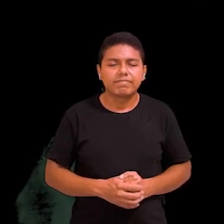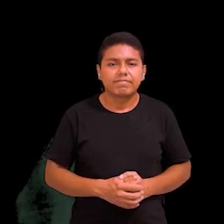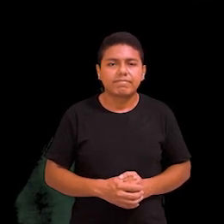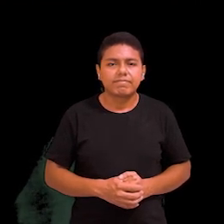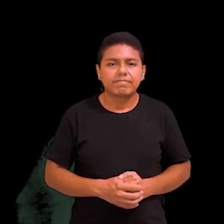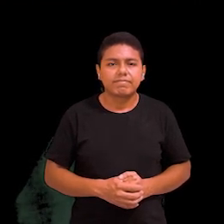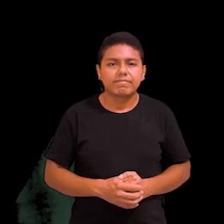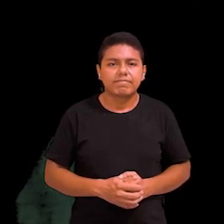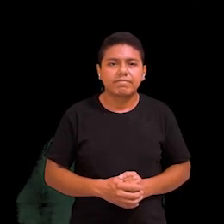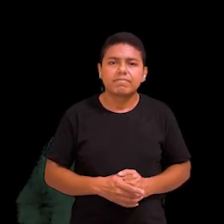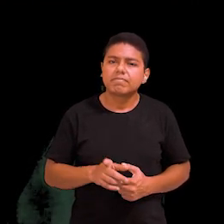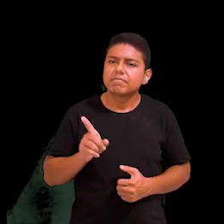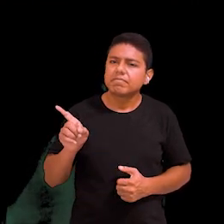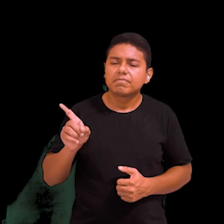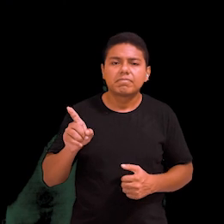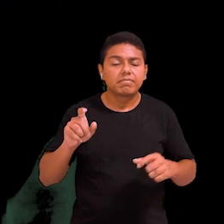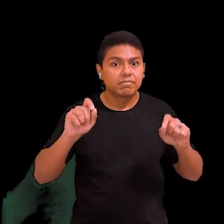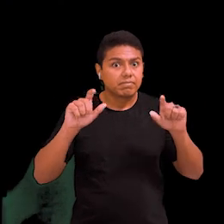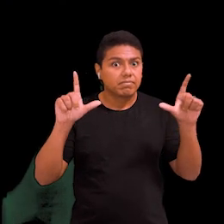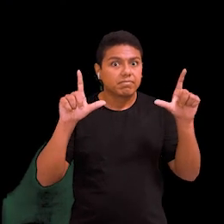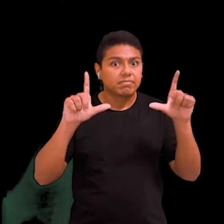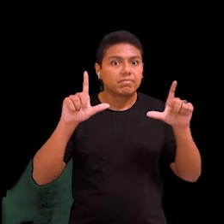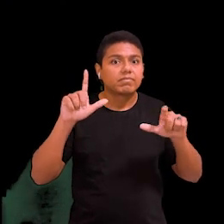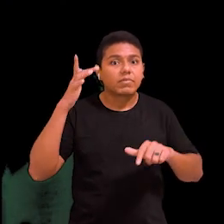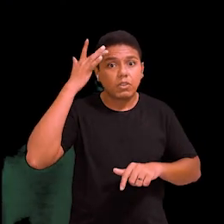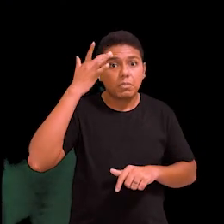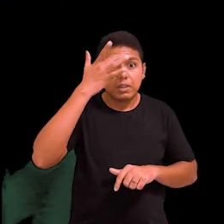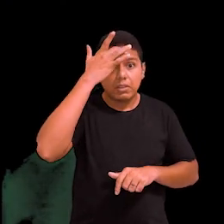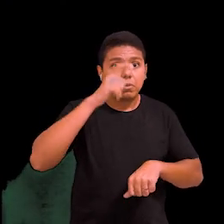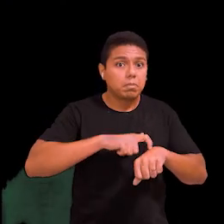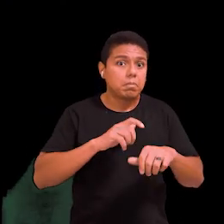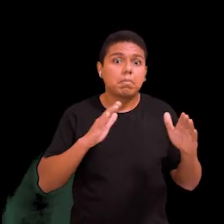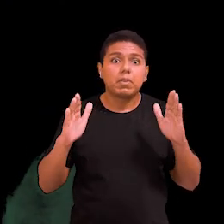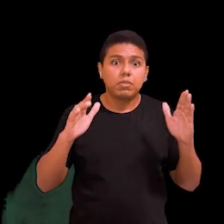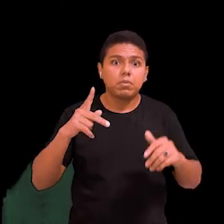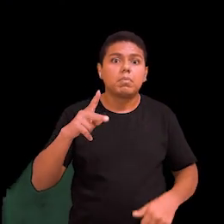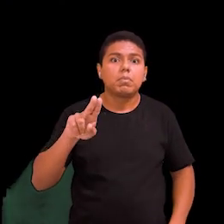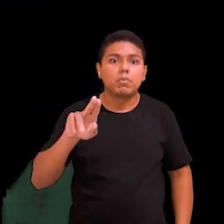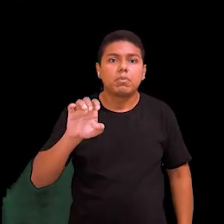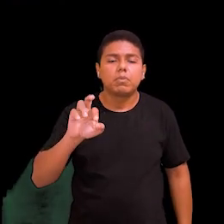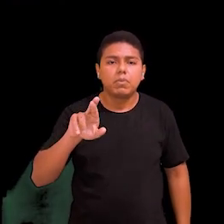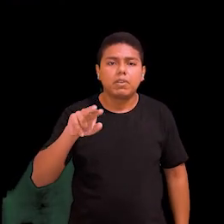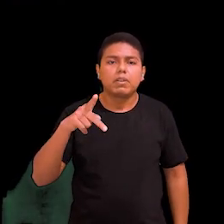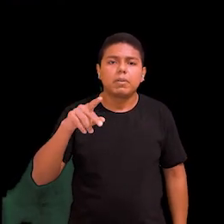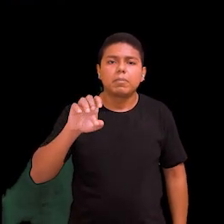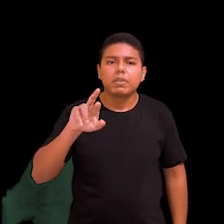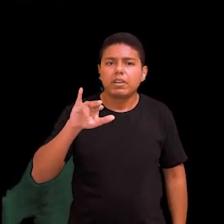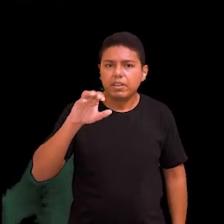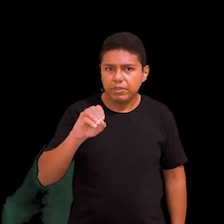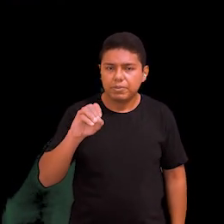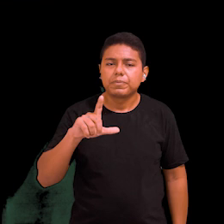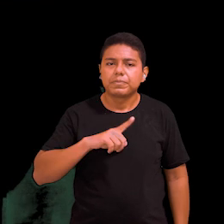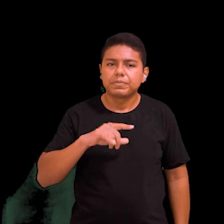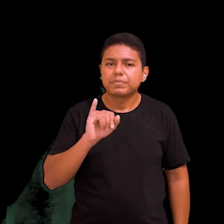com fundo rosa escuro, chamando a atenção para a saúde mental no puerpério, e